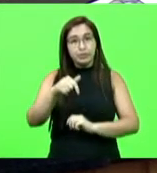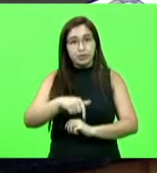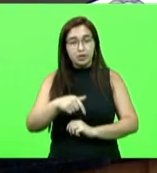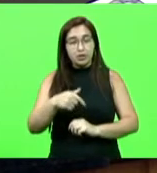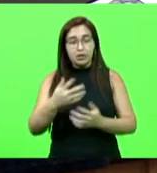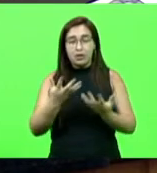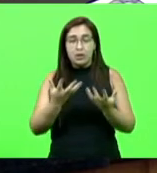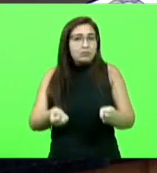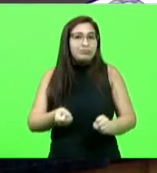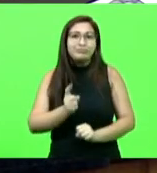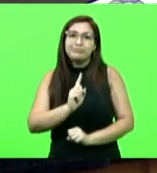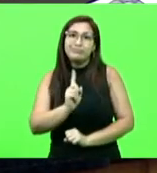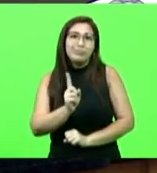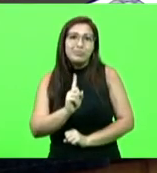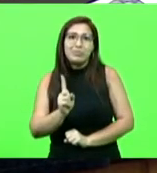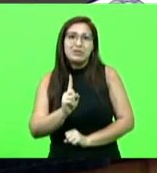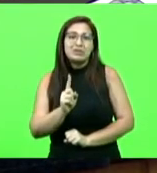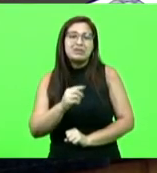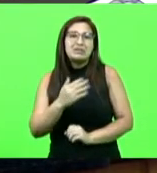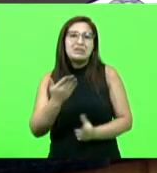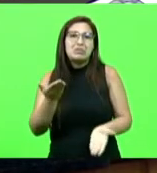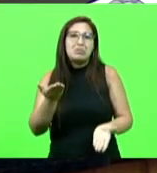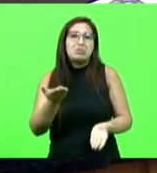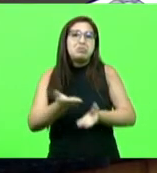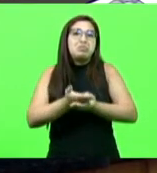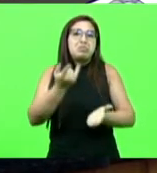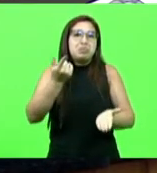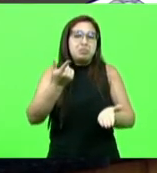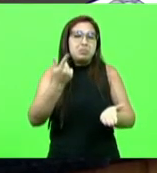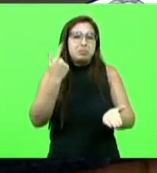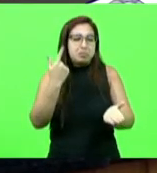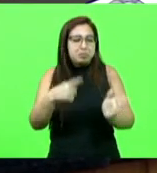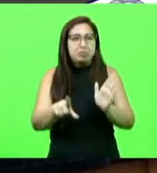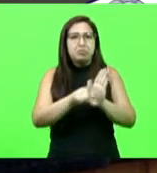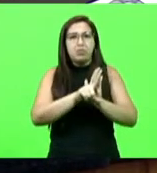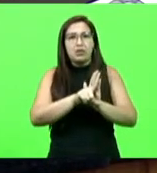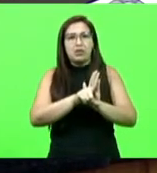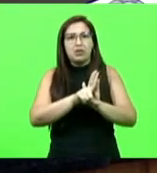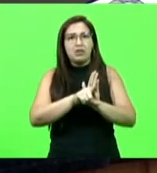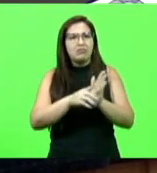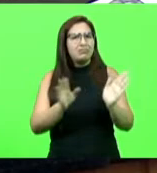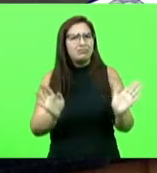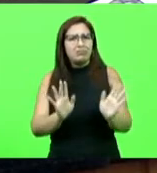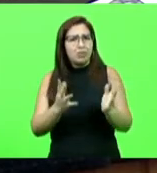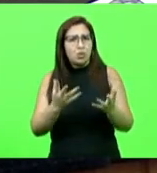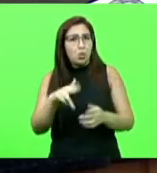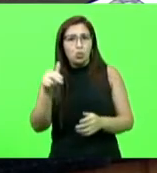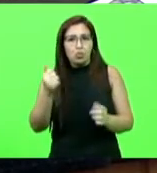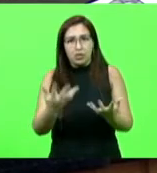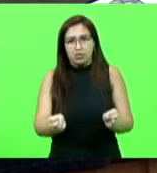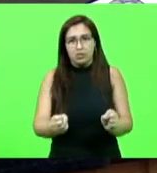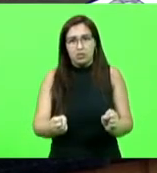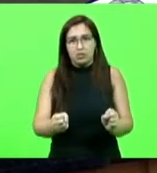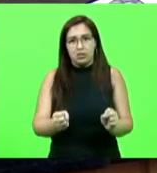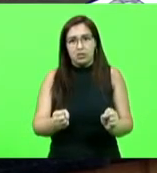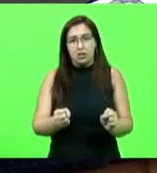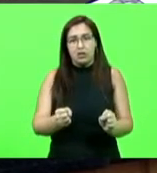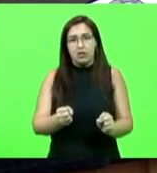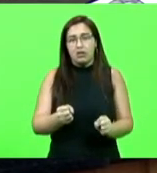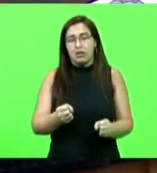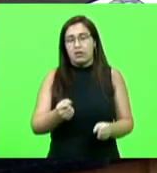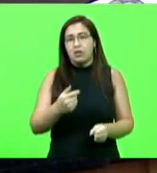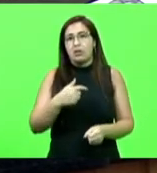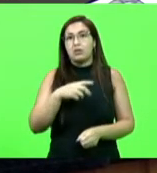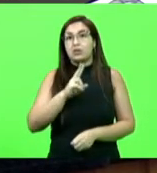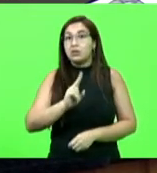aceito esse papel de homologador e nem nunca aceitarei. Eu sempre irei aqui representar os